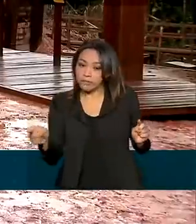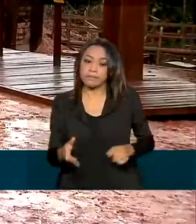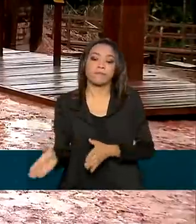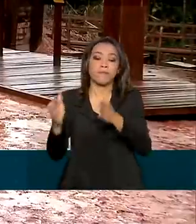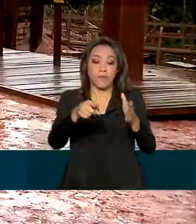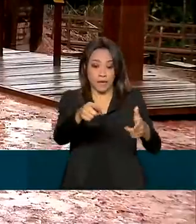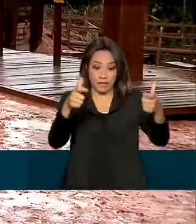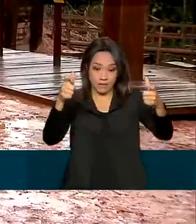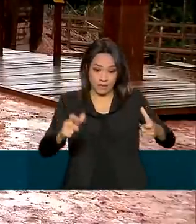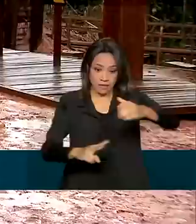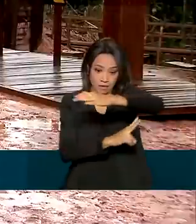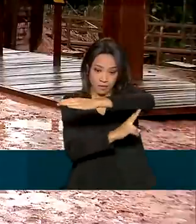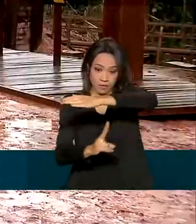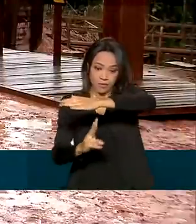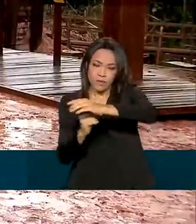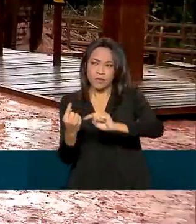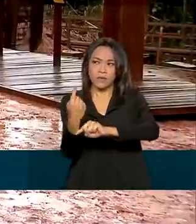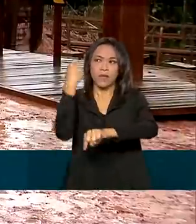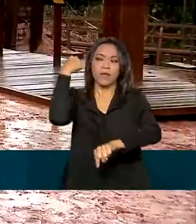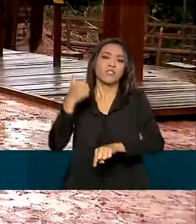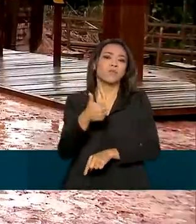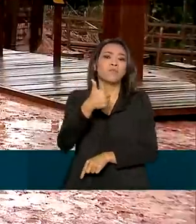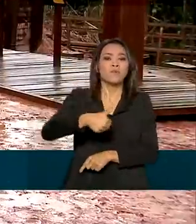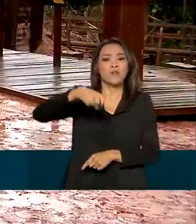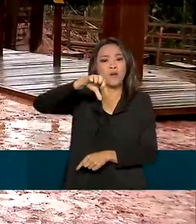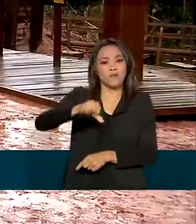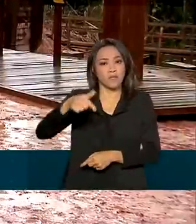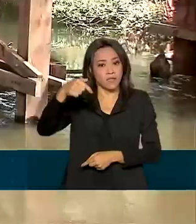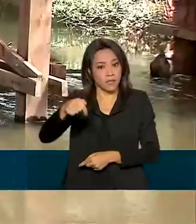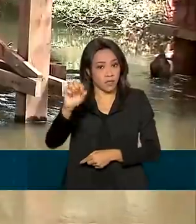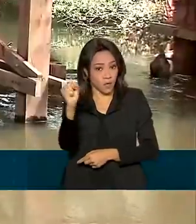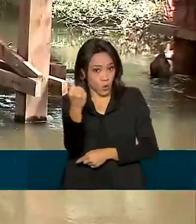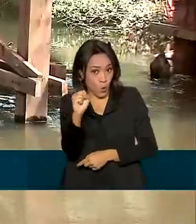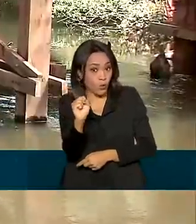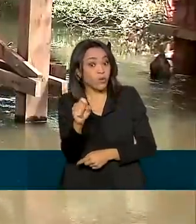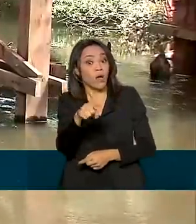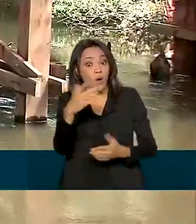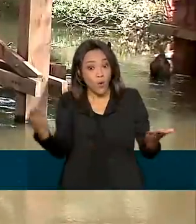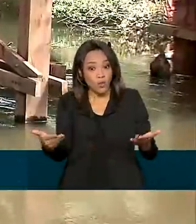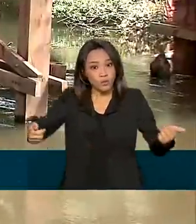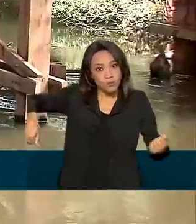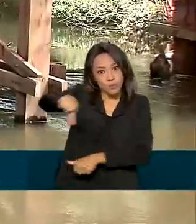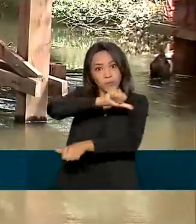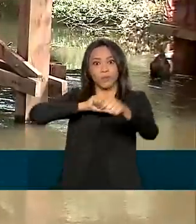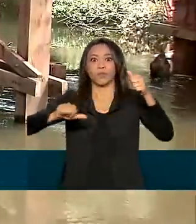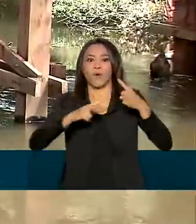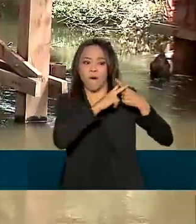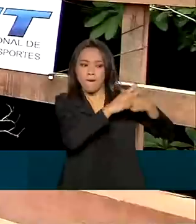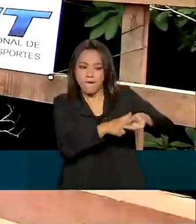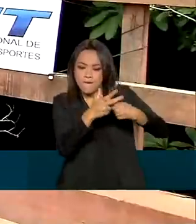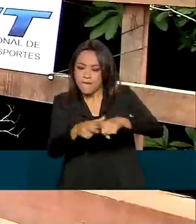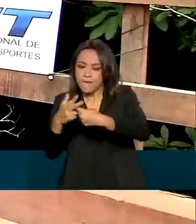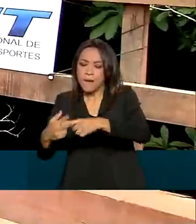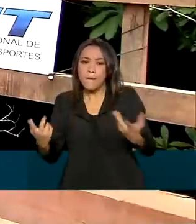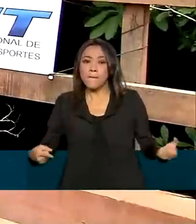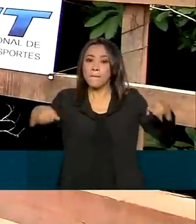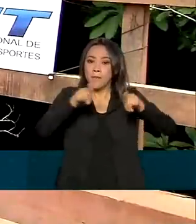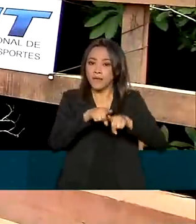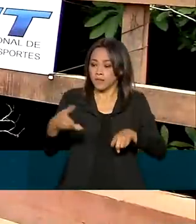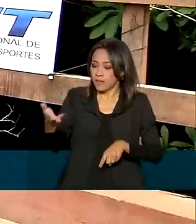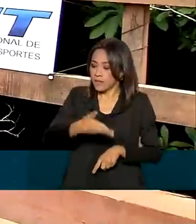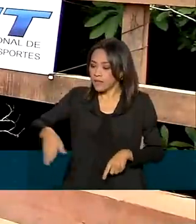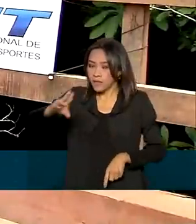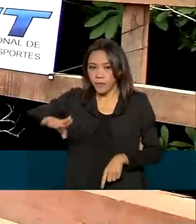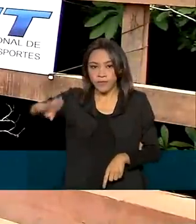estrutura, existente desde 1978, foi totalmente refeita, numa parceria entre o